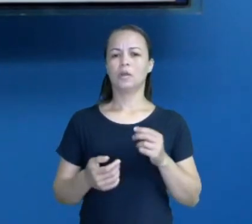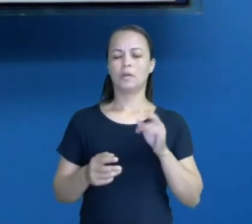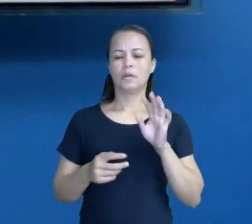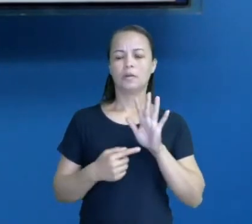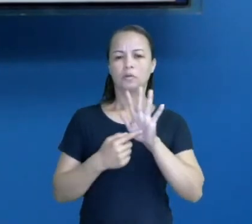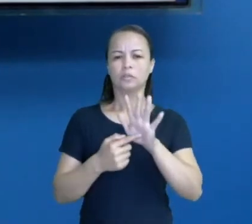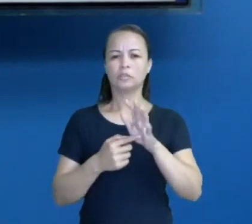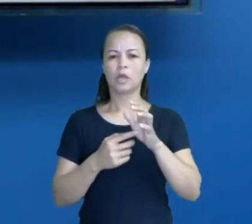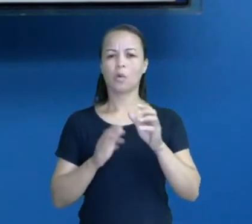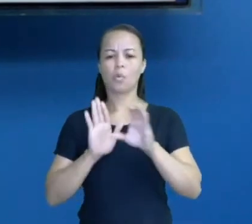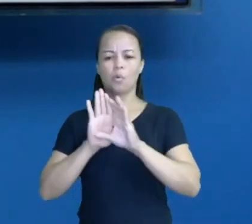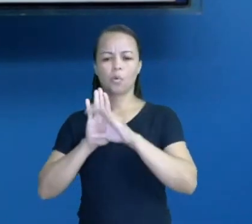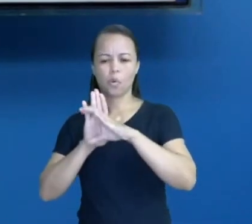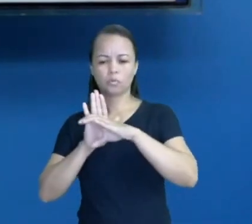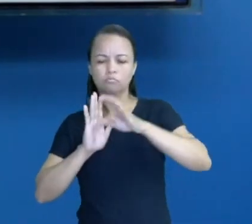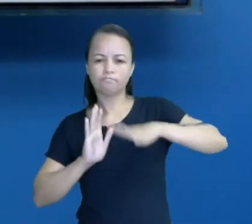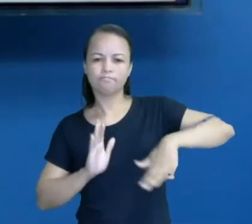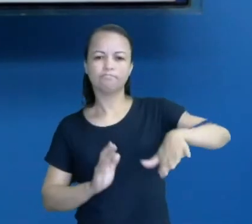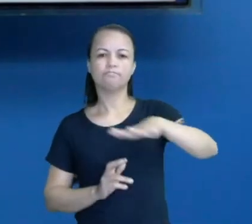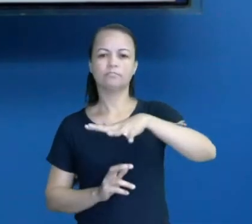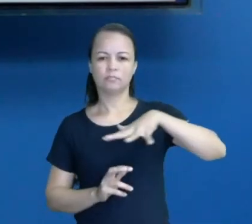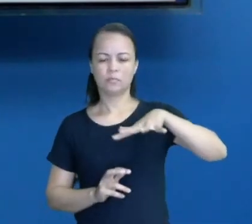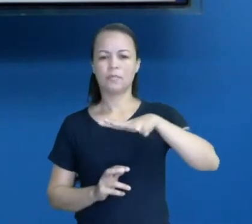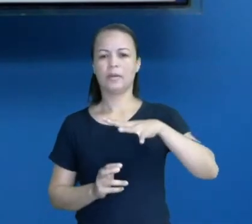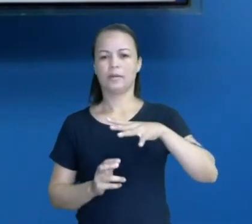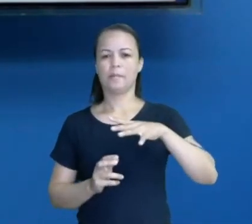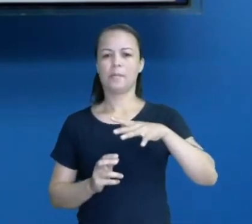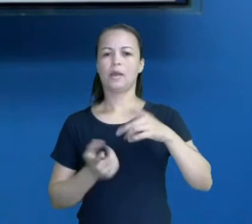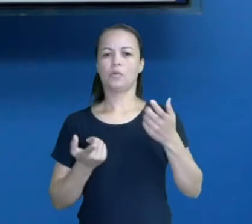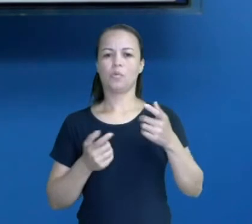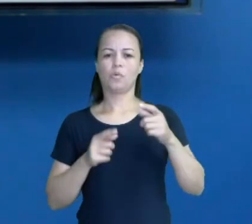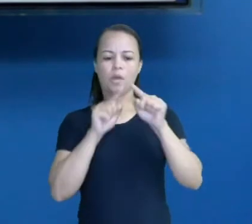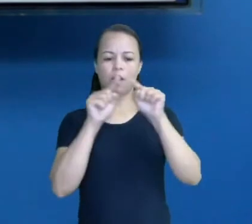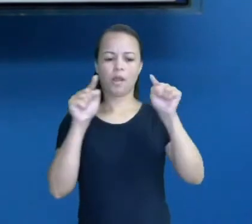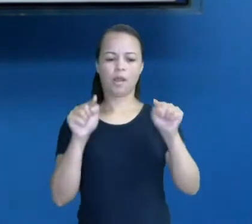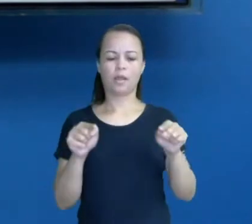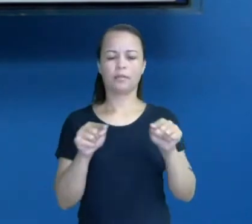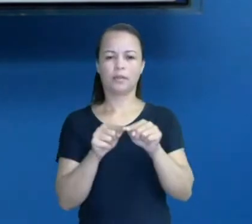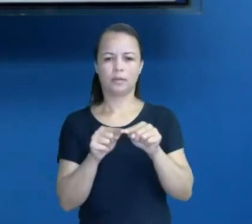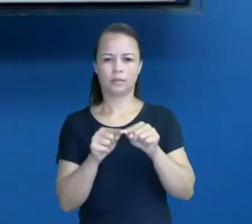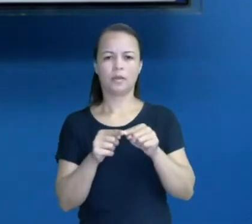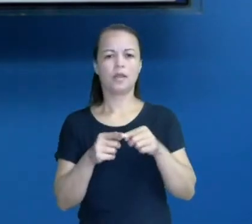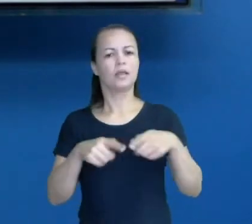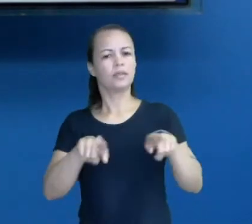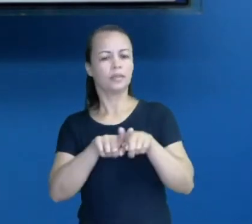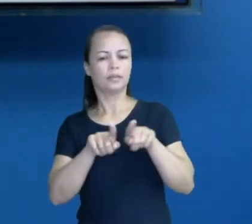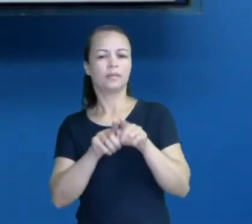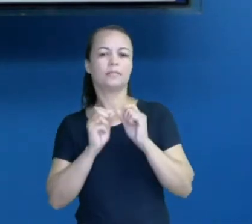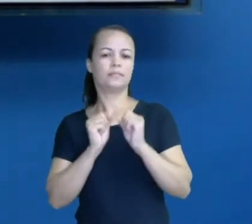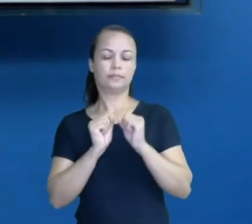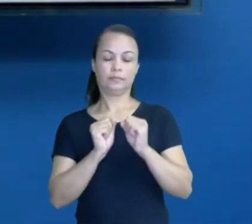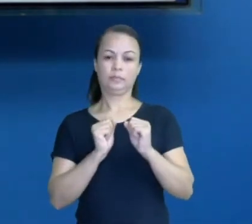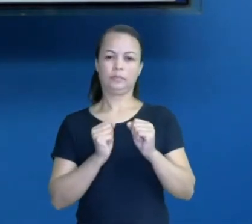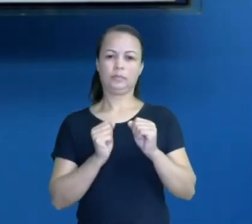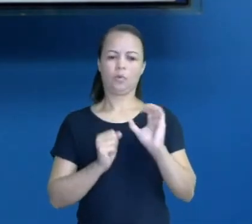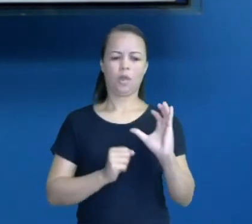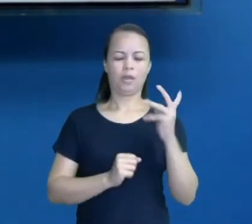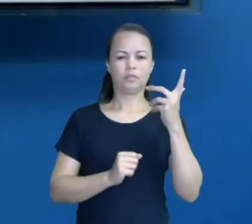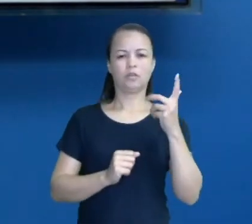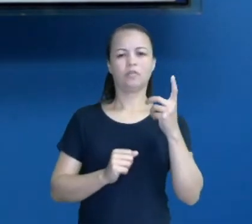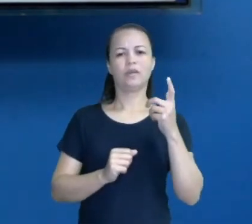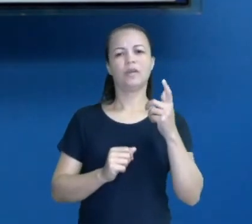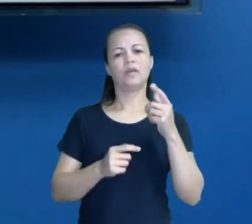conceito de uma área para o retângulo, também nós podemos resolver esse probleminha fazendo a